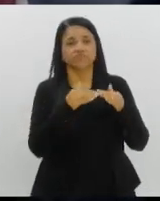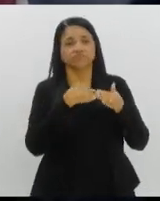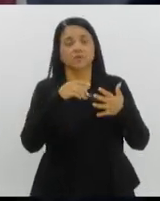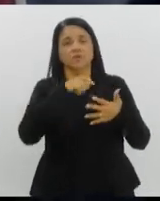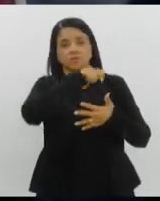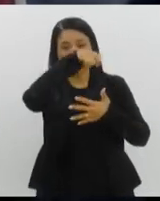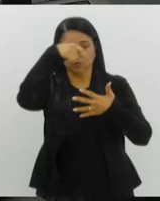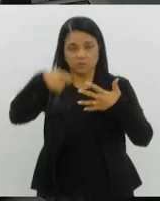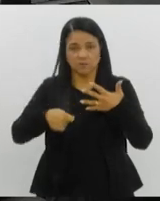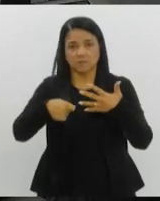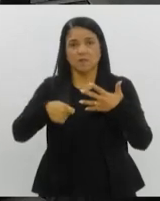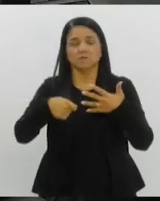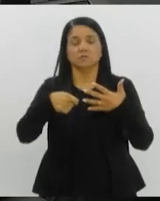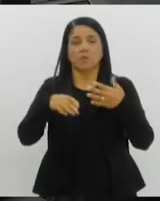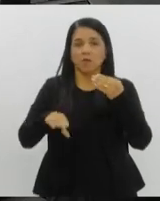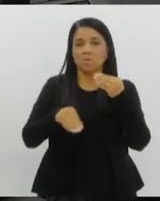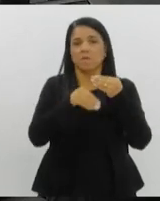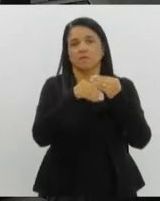emenda.